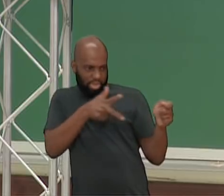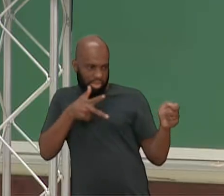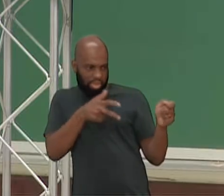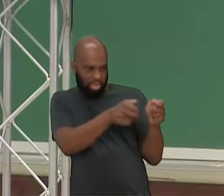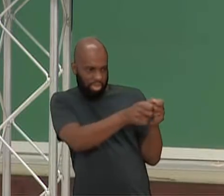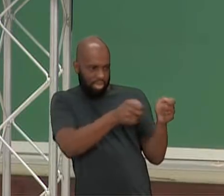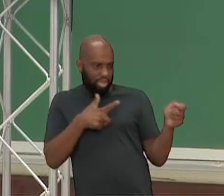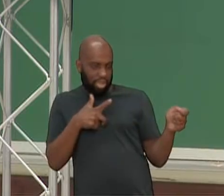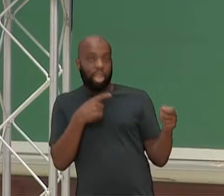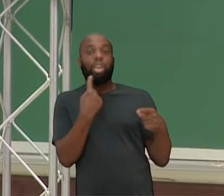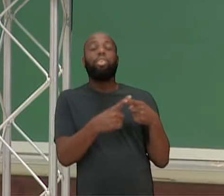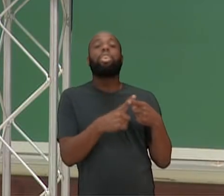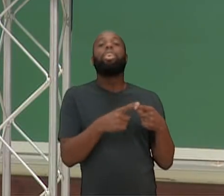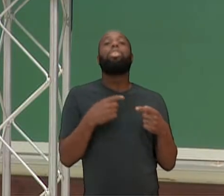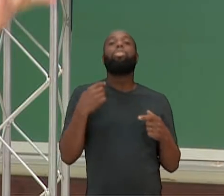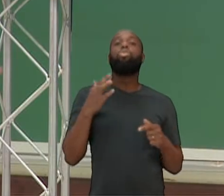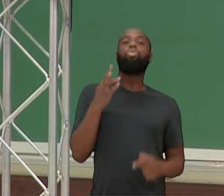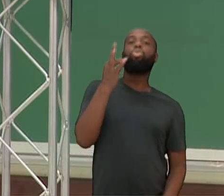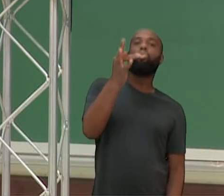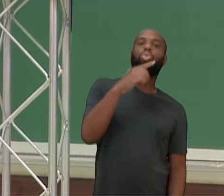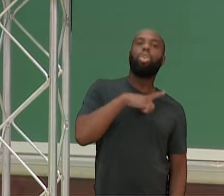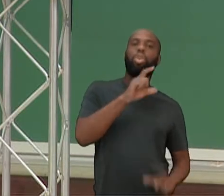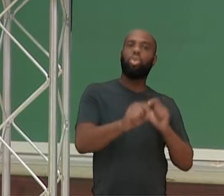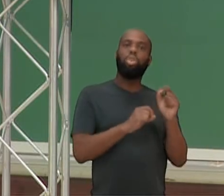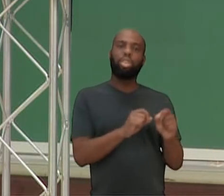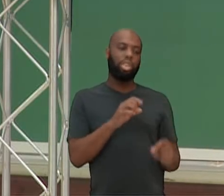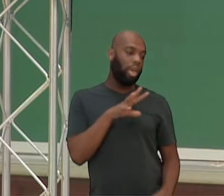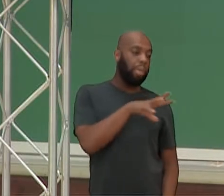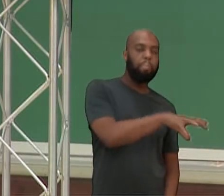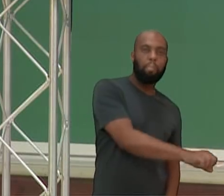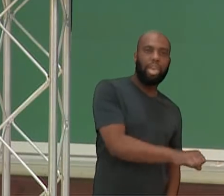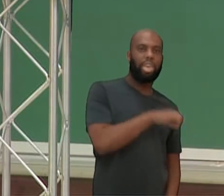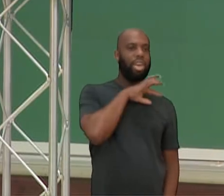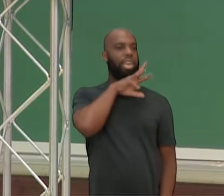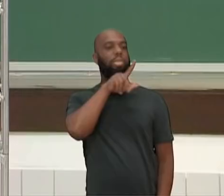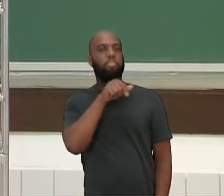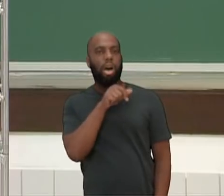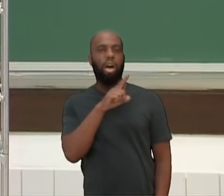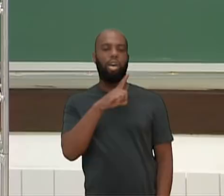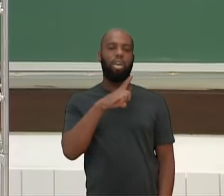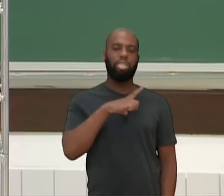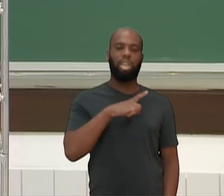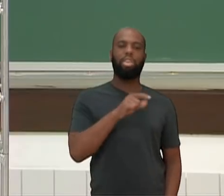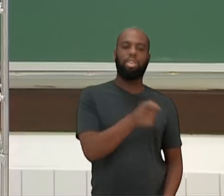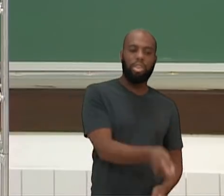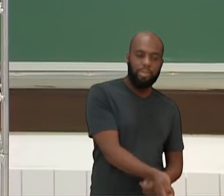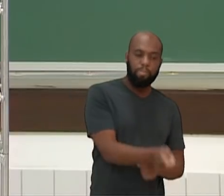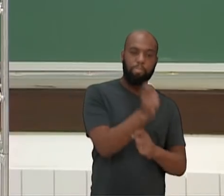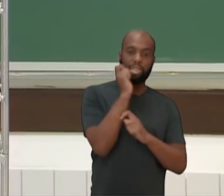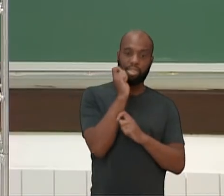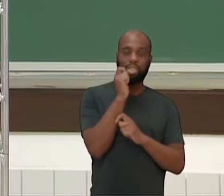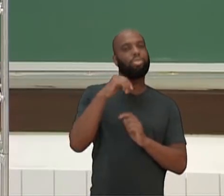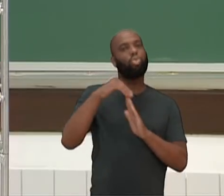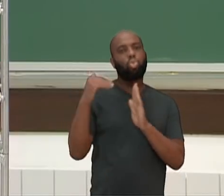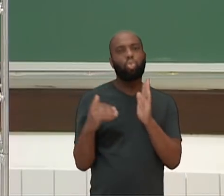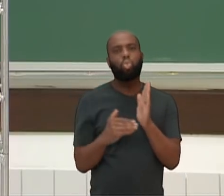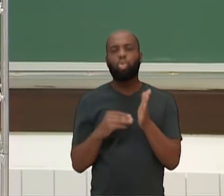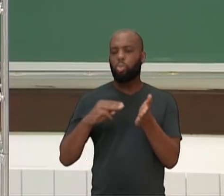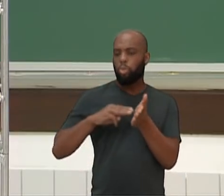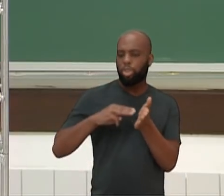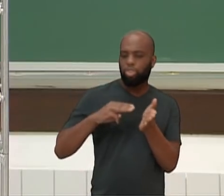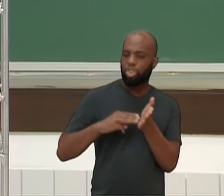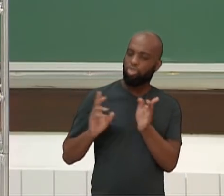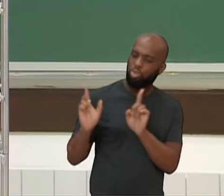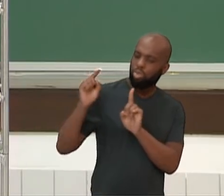mas para futuramente praticar uma caça, uma pesca. Então, tudo tem um objetivo, tudo ela tem um